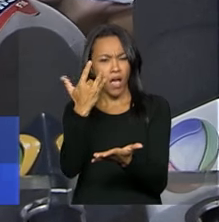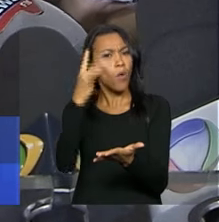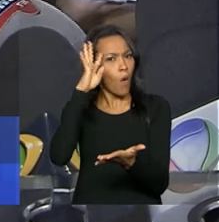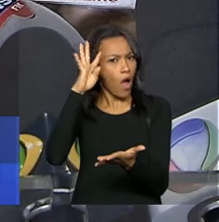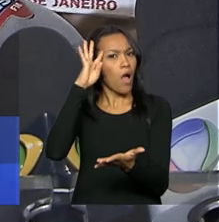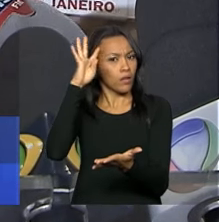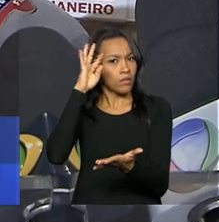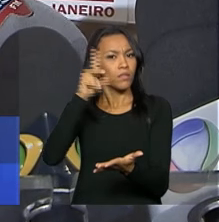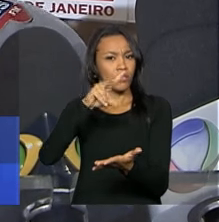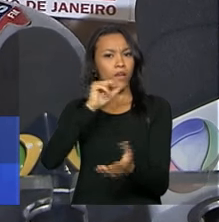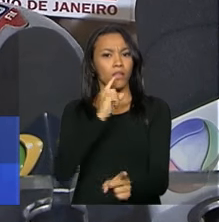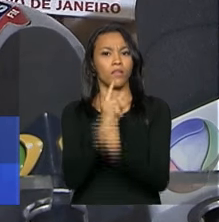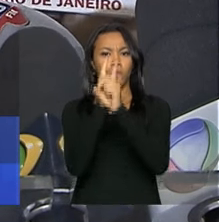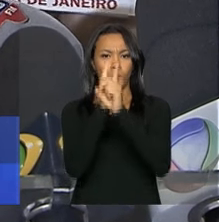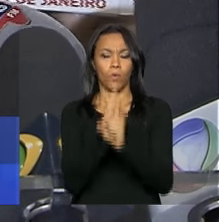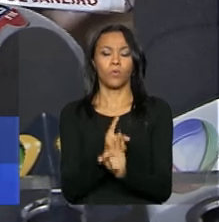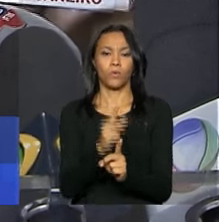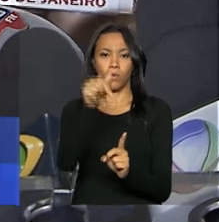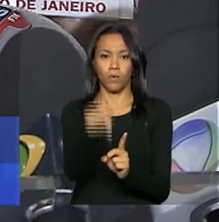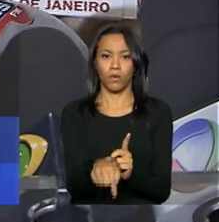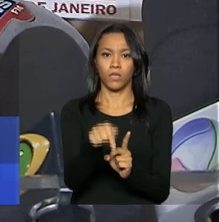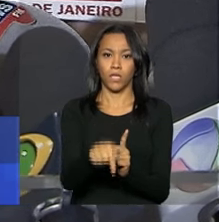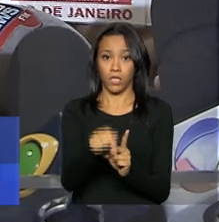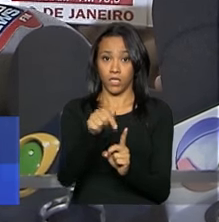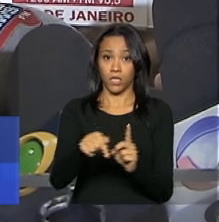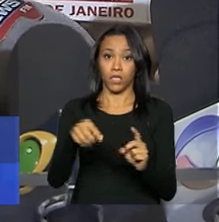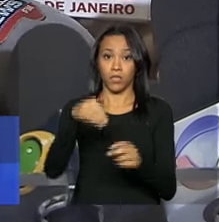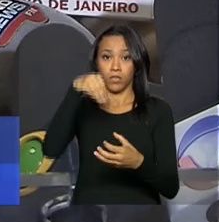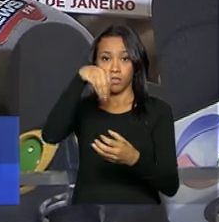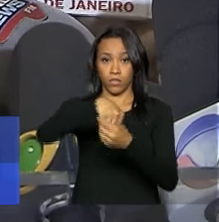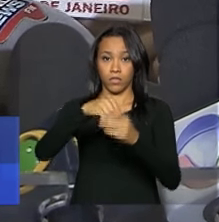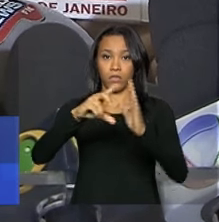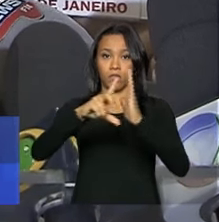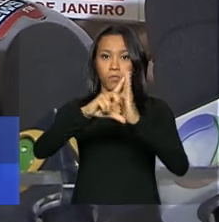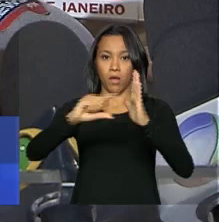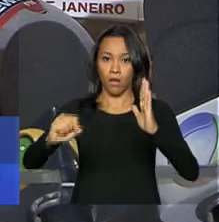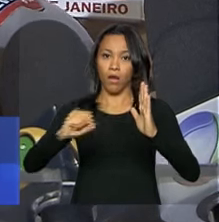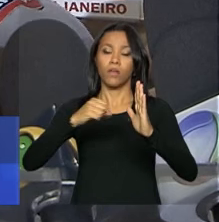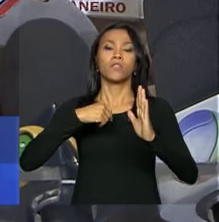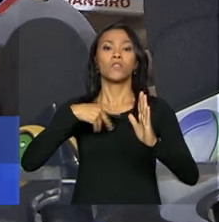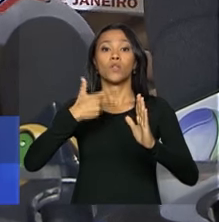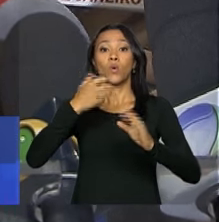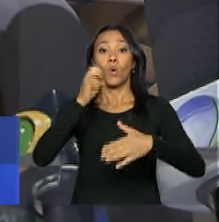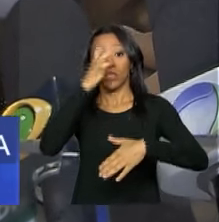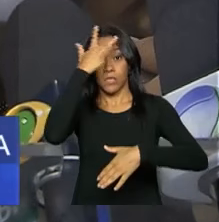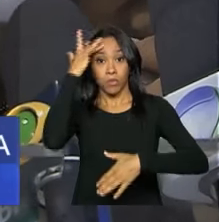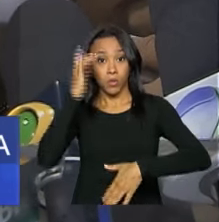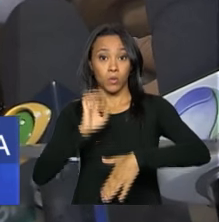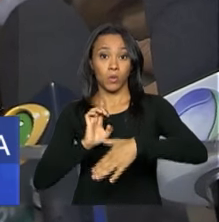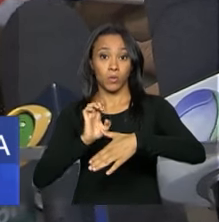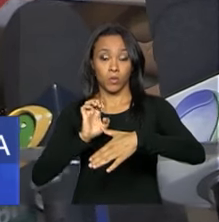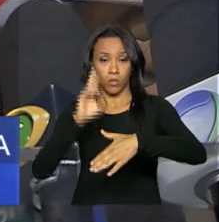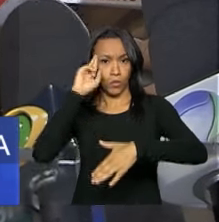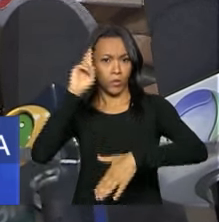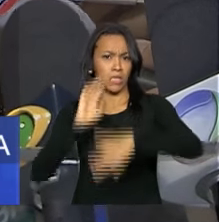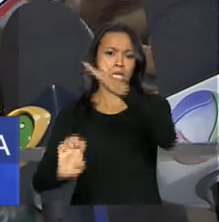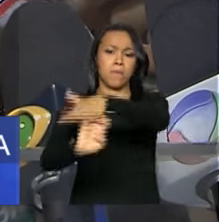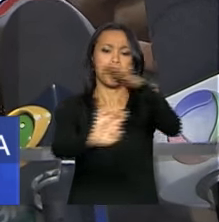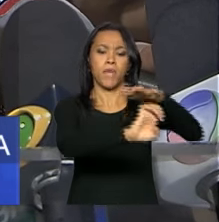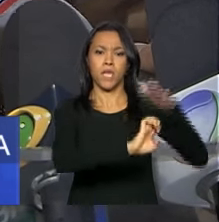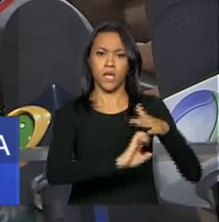Quarta-feira, nós vamos ter um encontro aqui no Palácio do Planalto com os fabricantes de repelentes para